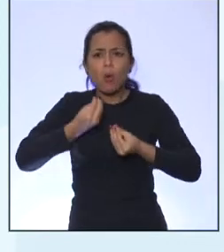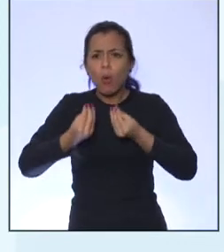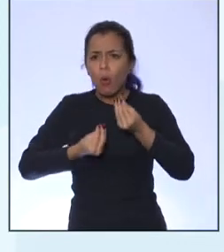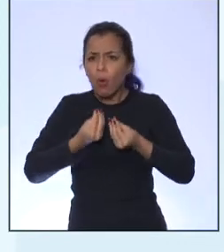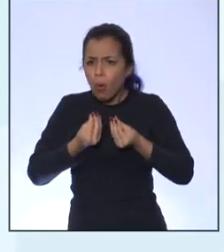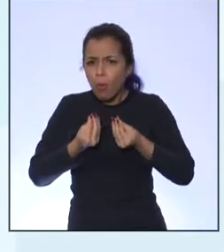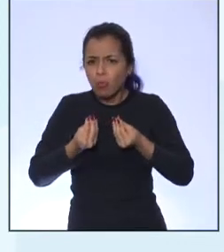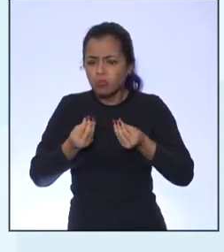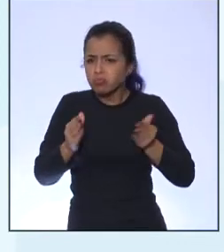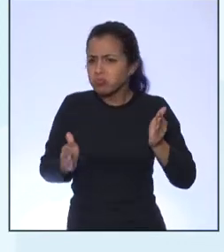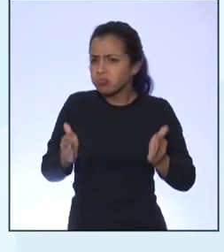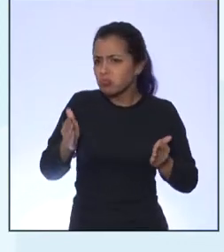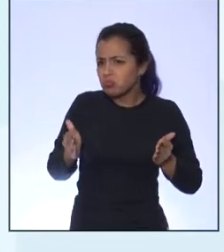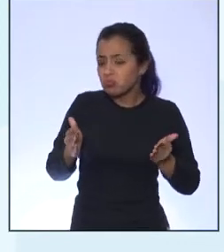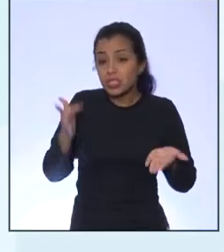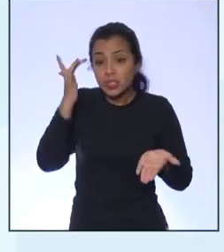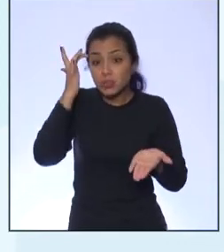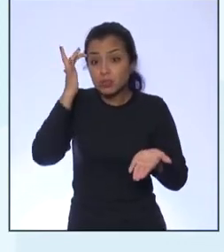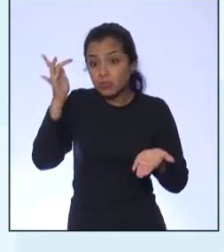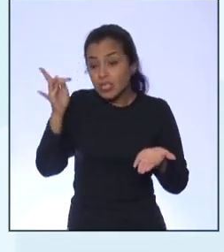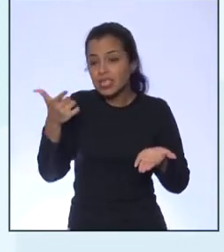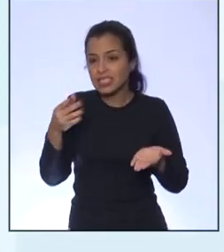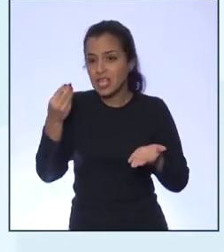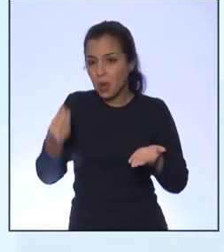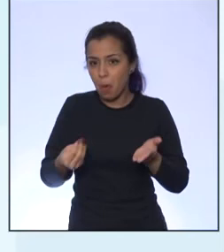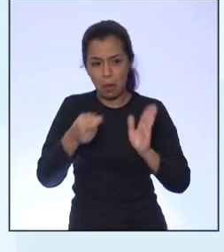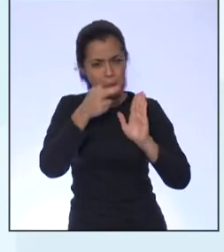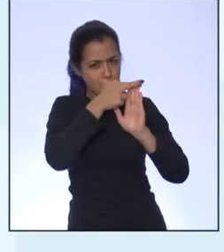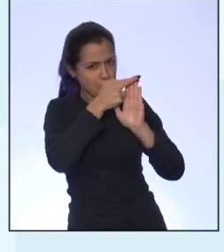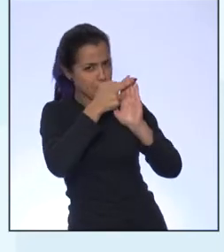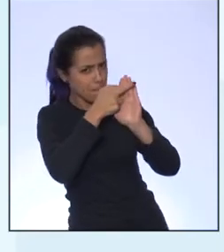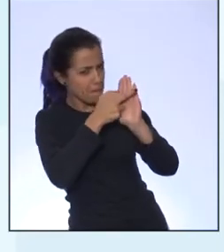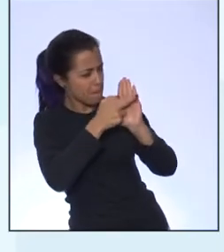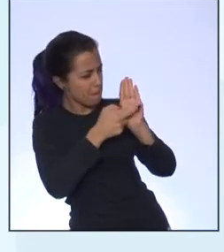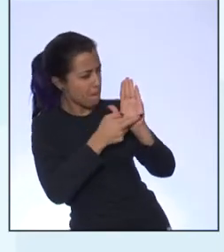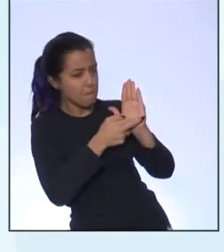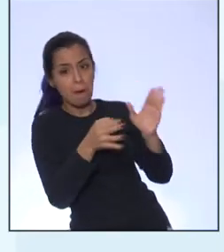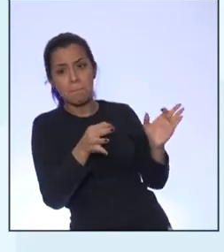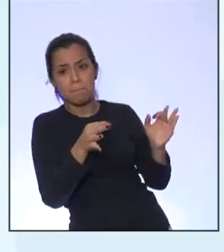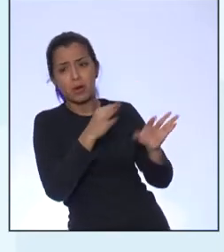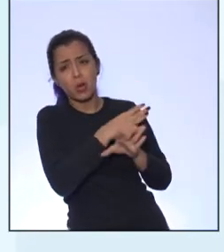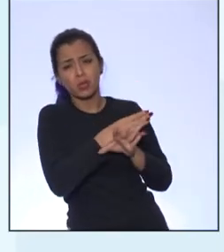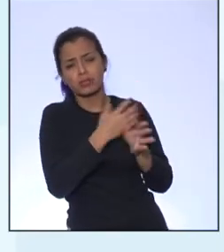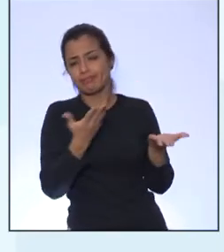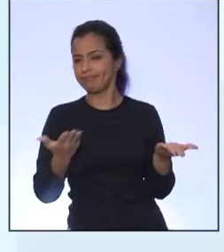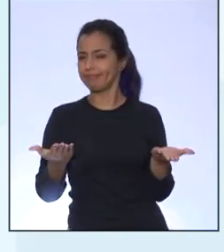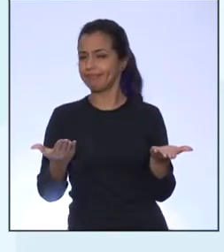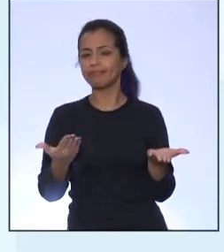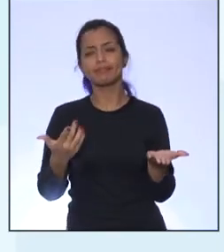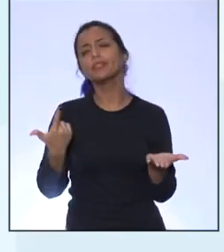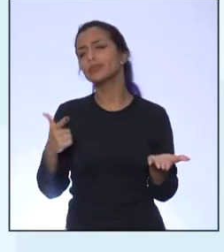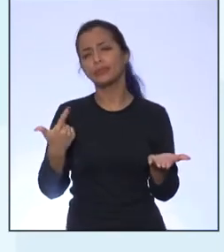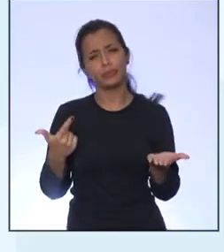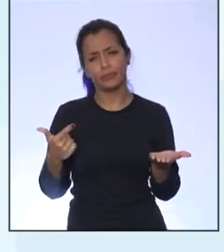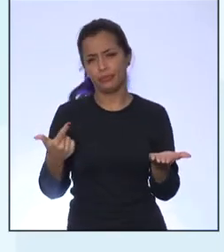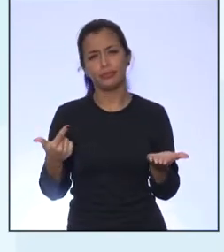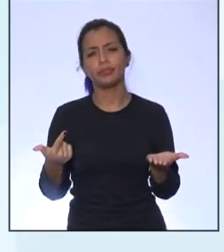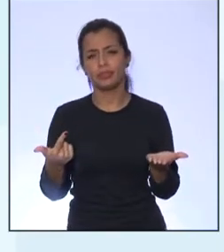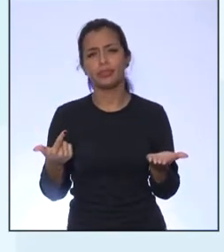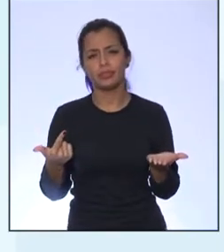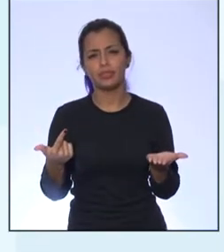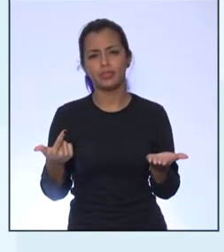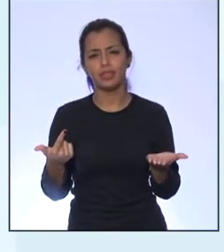que não há, a priori, ninguém que possa dizer que tem uma receita pronta. Até porque eu acho que nós não vamos ter uma